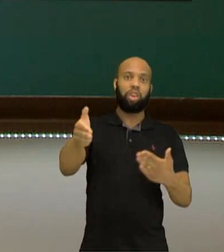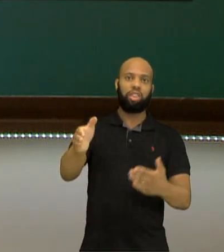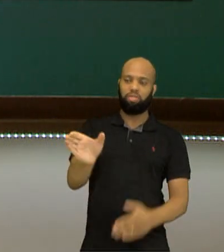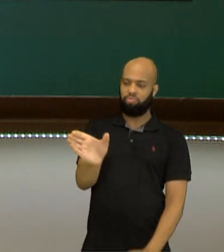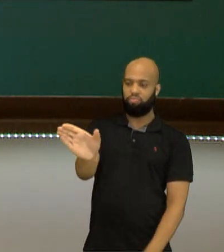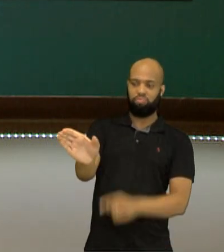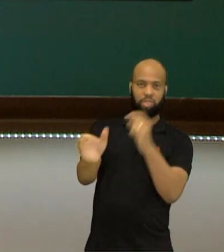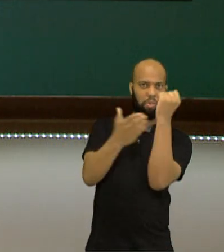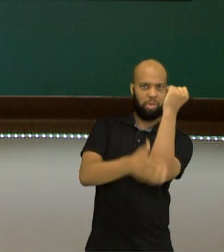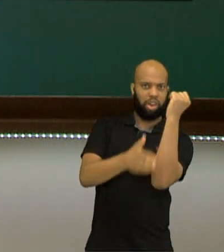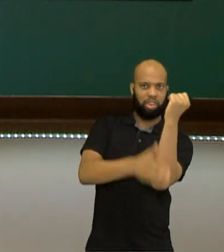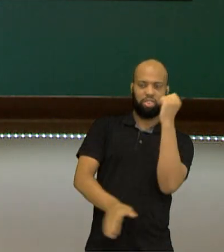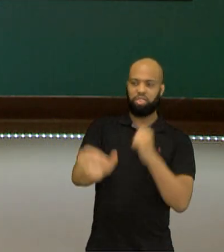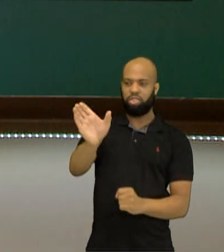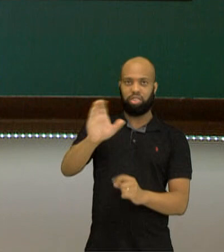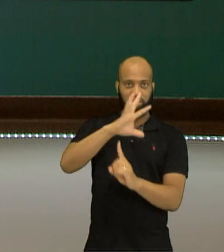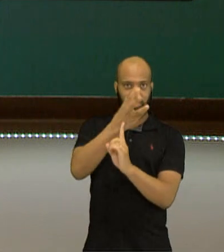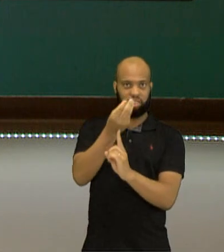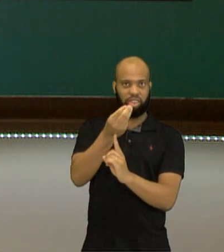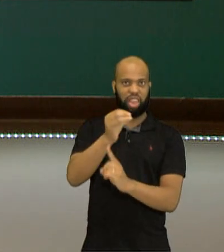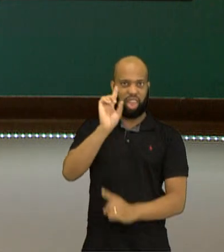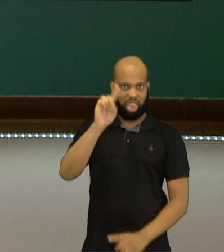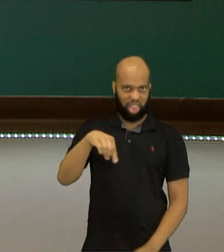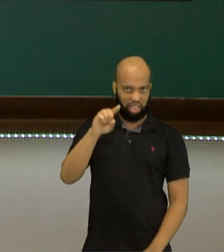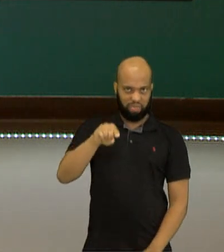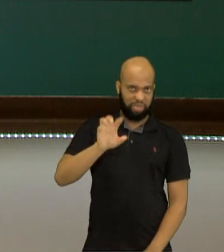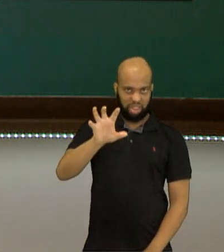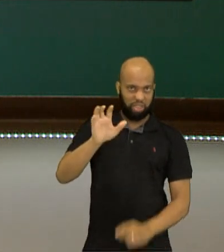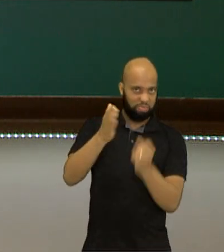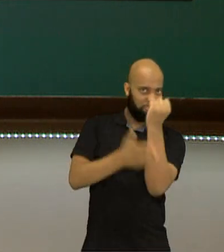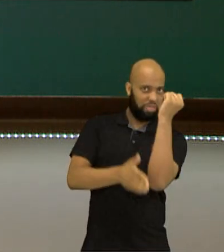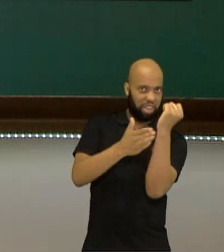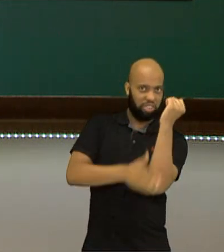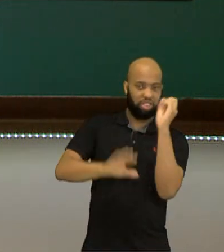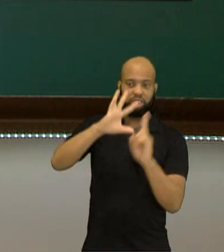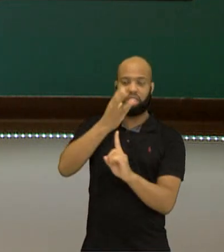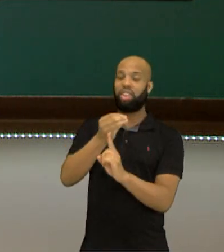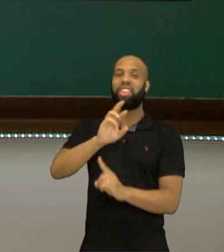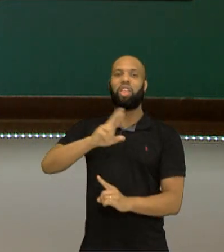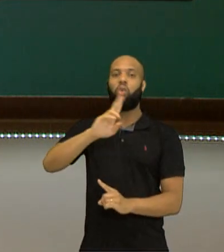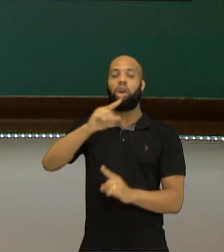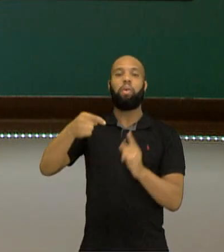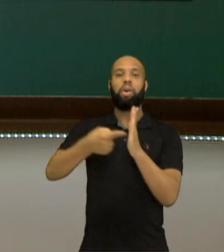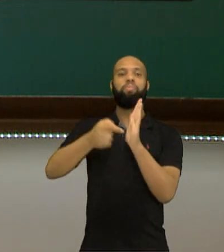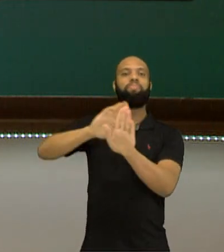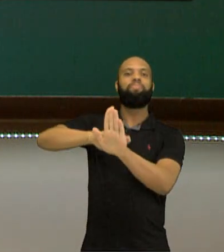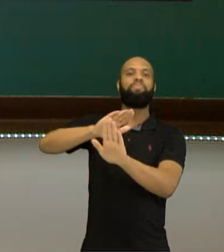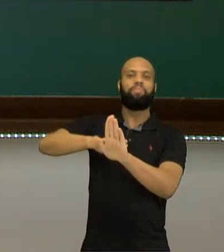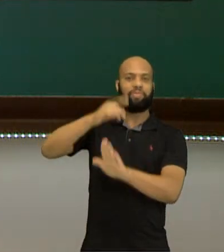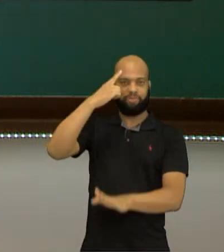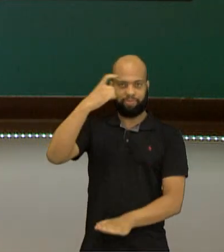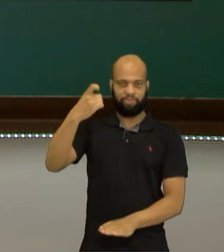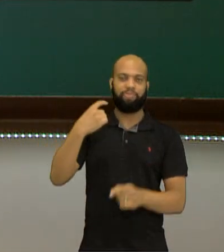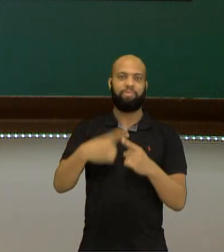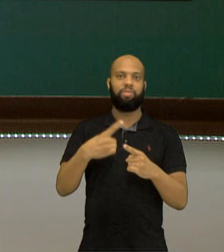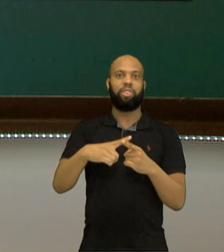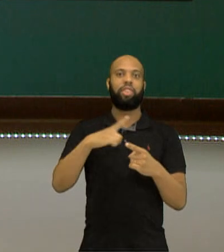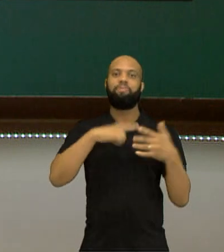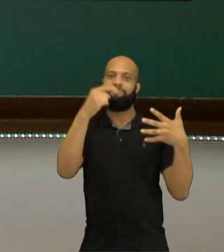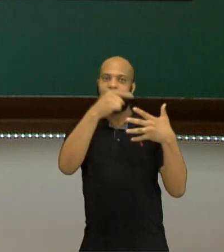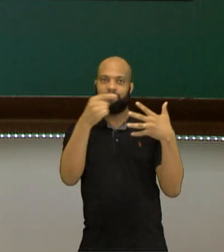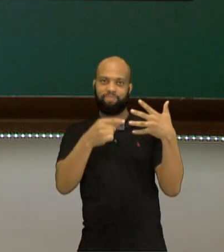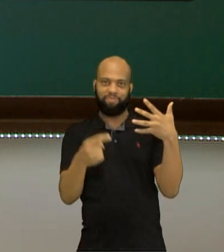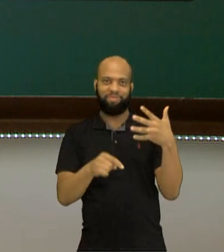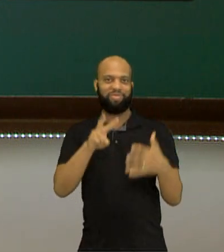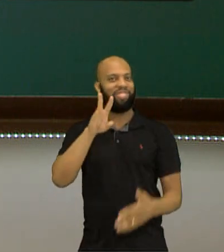ali não necessariamente é o abacaxi, mas a ideia por detrás do abacaxi. Ou seja, as questões que vão